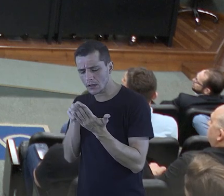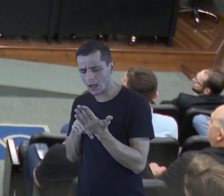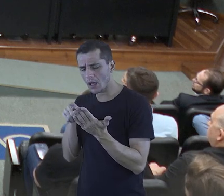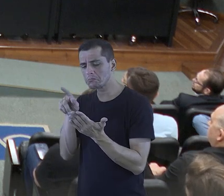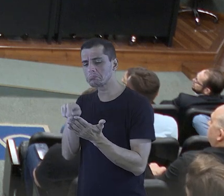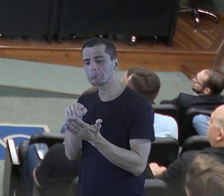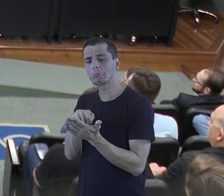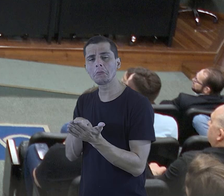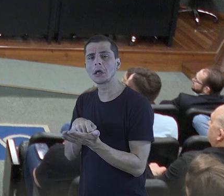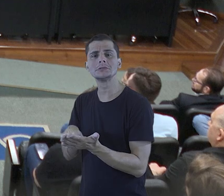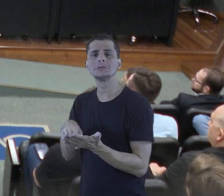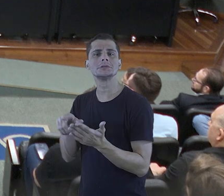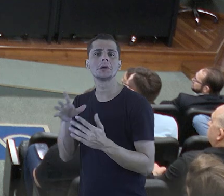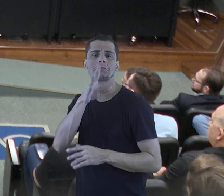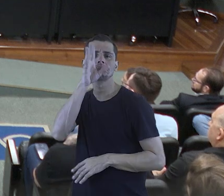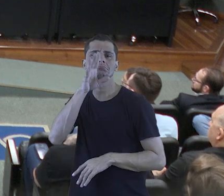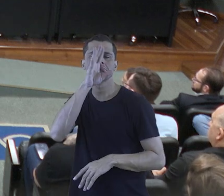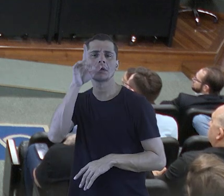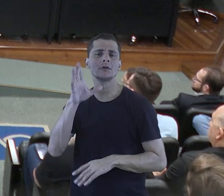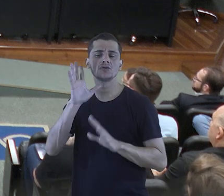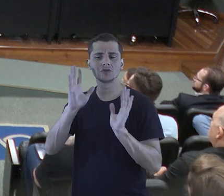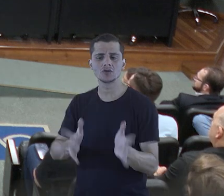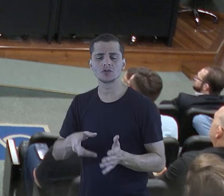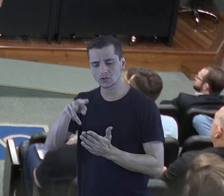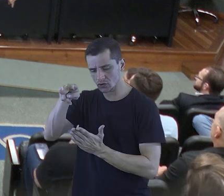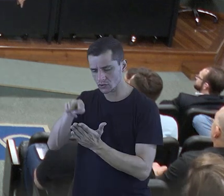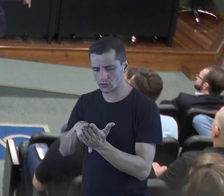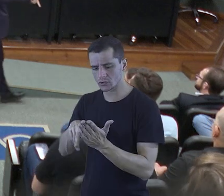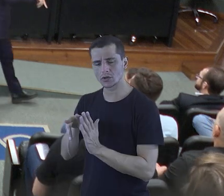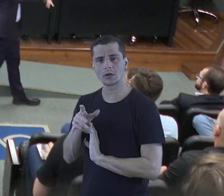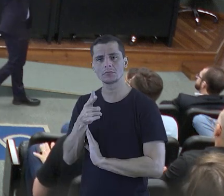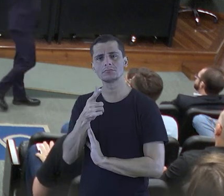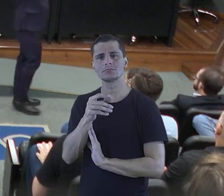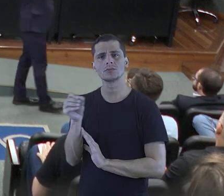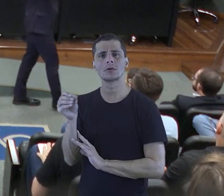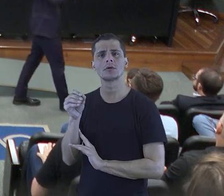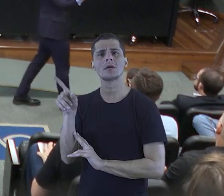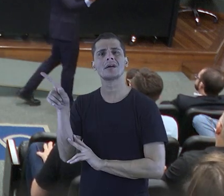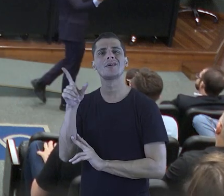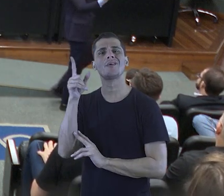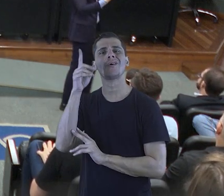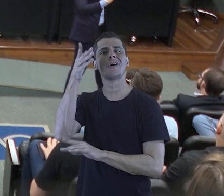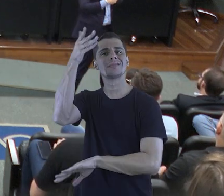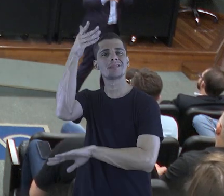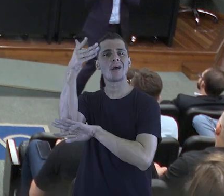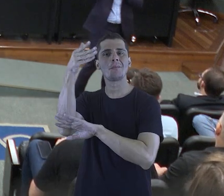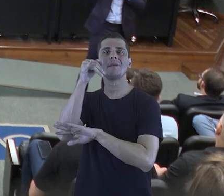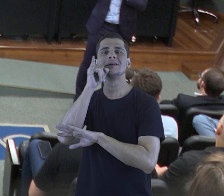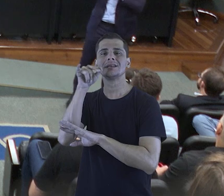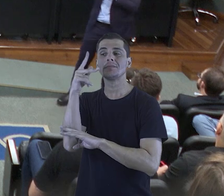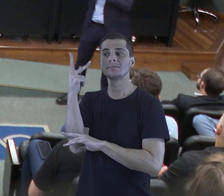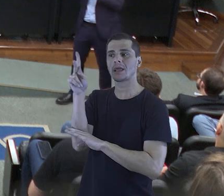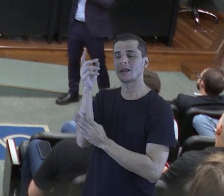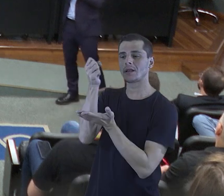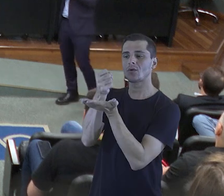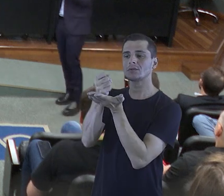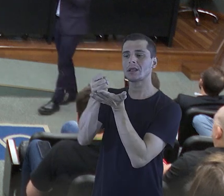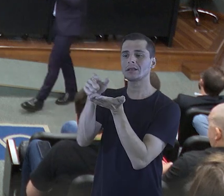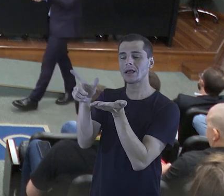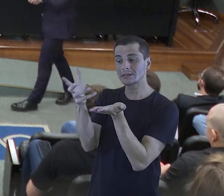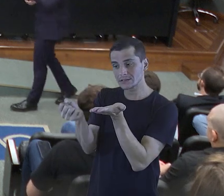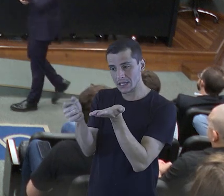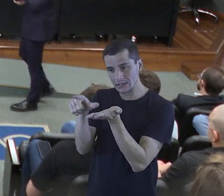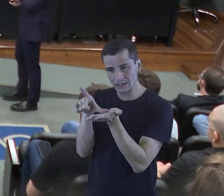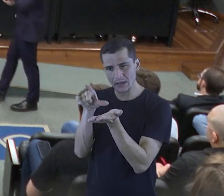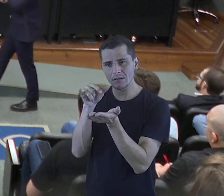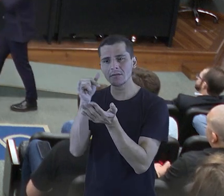200 e é a mesma coisa dos hotéis. Mas pode não ser. Eu estou aceitando. Estava cansado. A gente faz essas coisas às vezes.